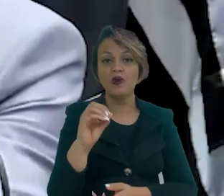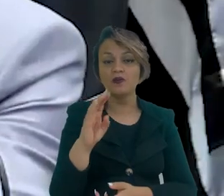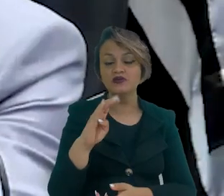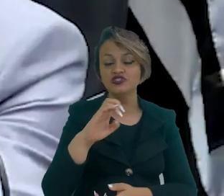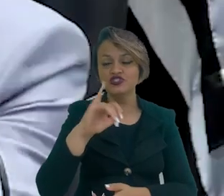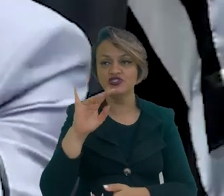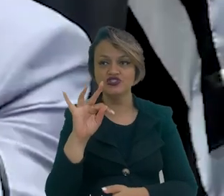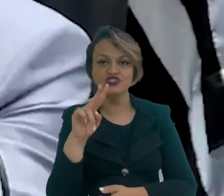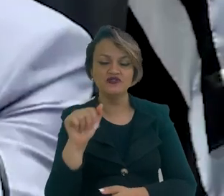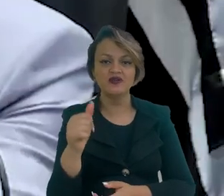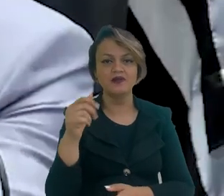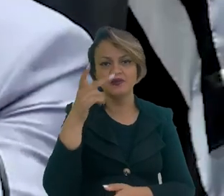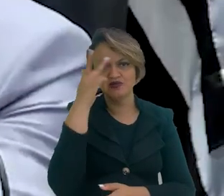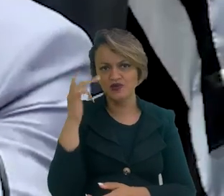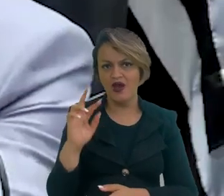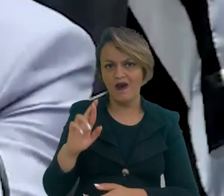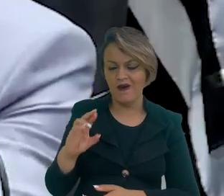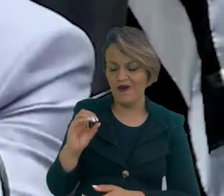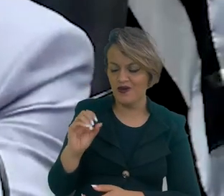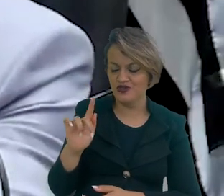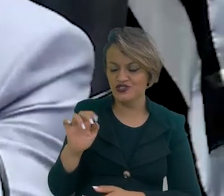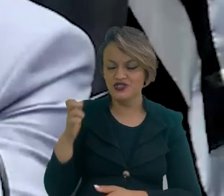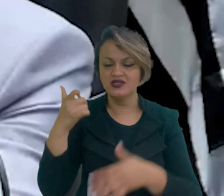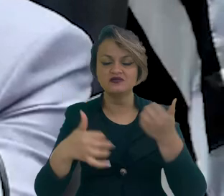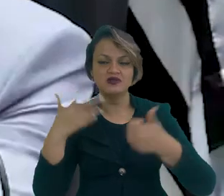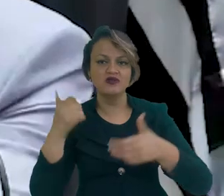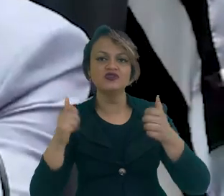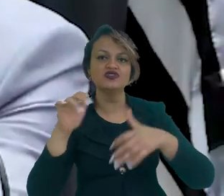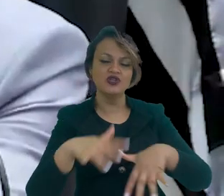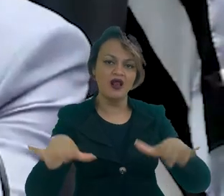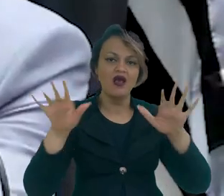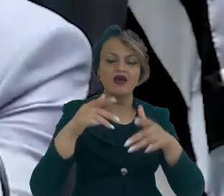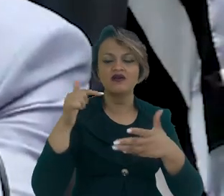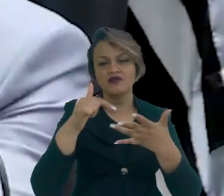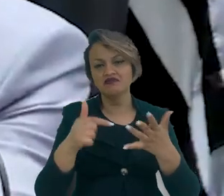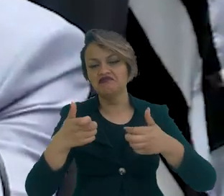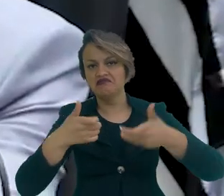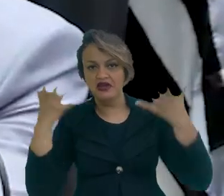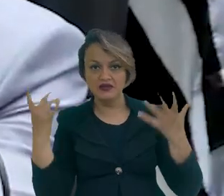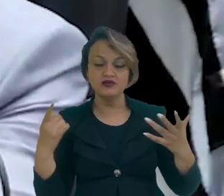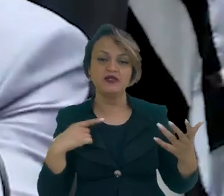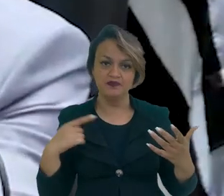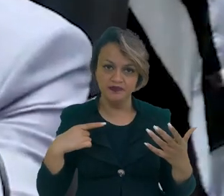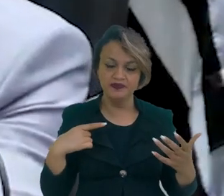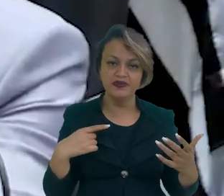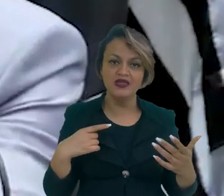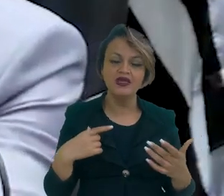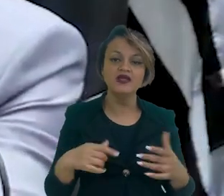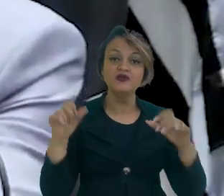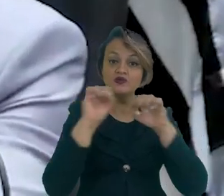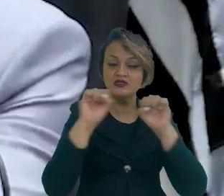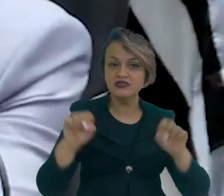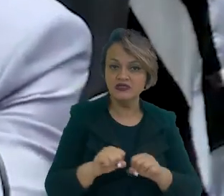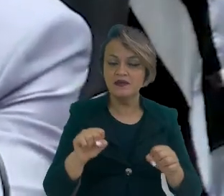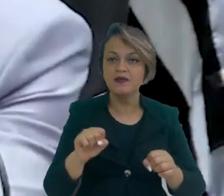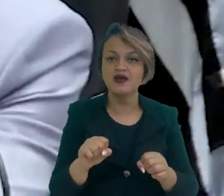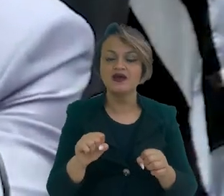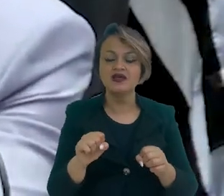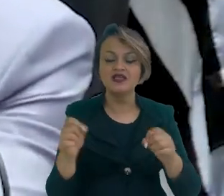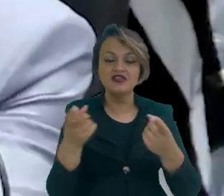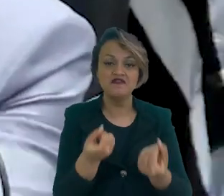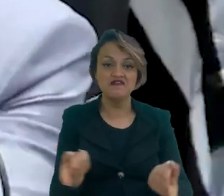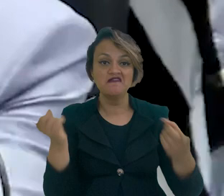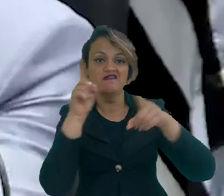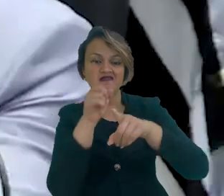e a responsabilidade objetiva tem aquelas previsões Professora Rosa já disse nas cláusulas Gerais etc 927 parágrafo